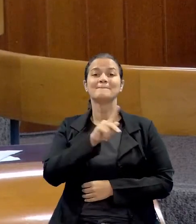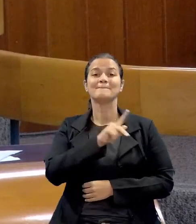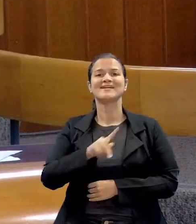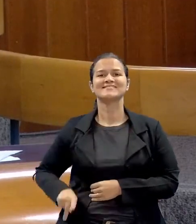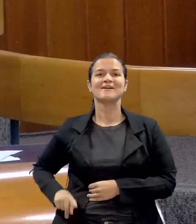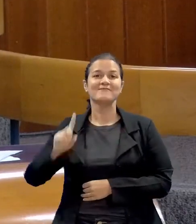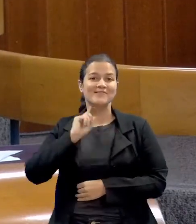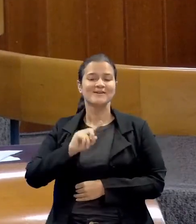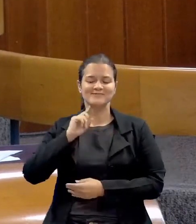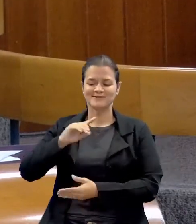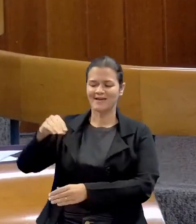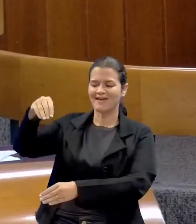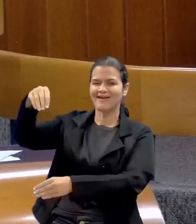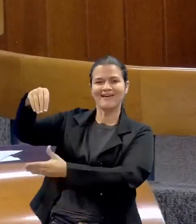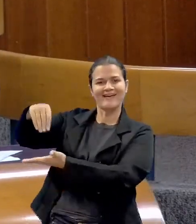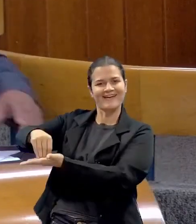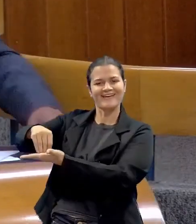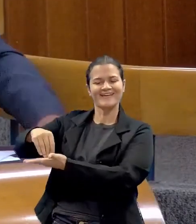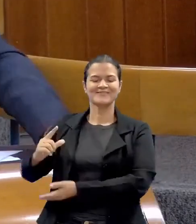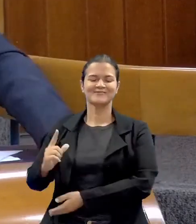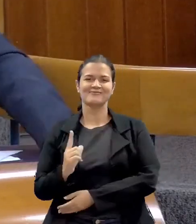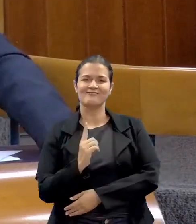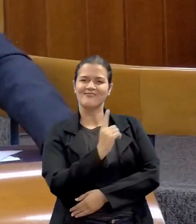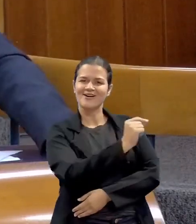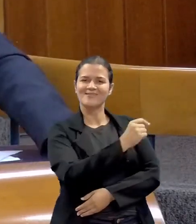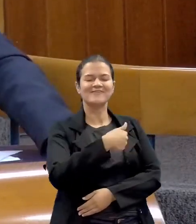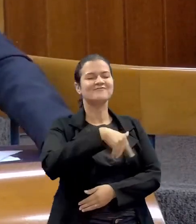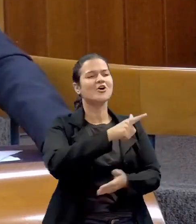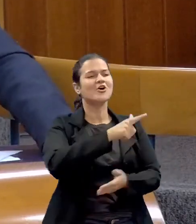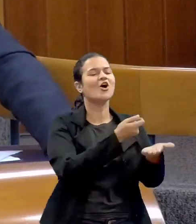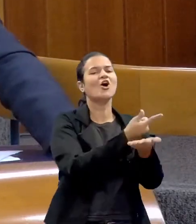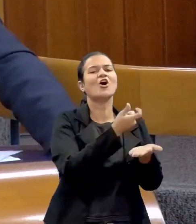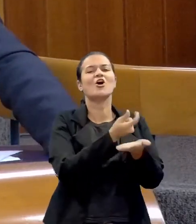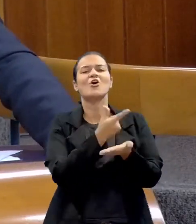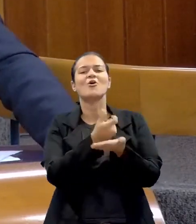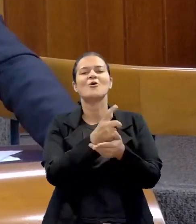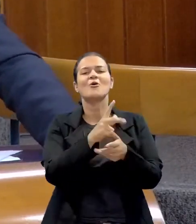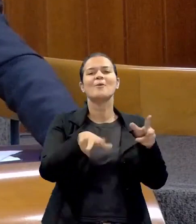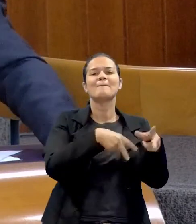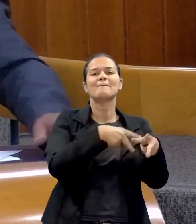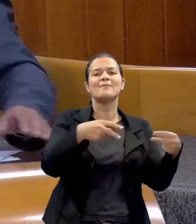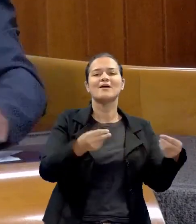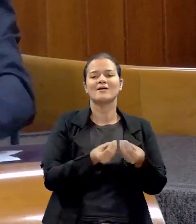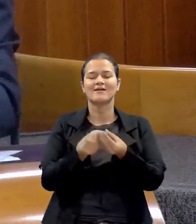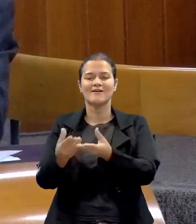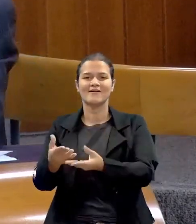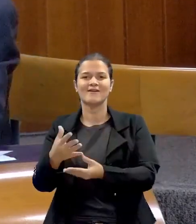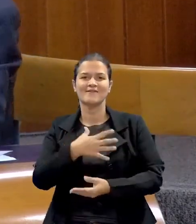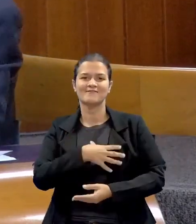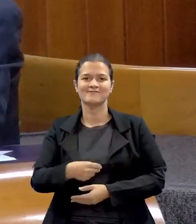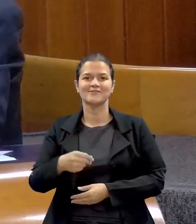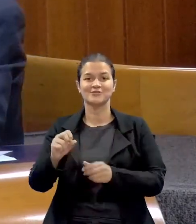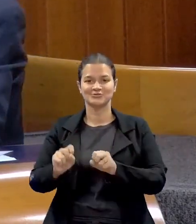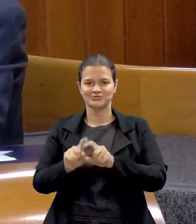Flamengo, botou o cartãozinho, bateu o ponto e foi comprar um presente para a filhinha no shopping. Veja o que aconteceu.